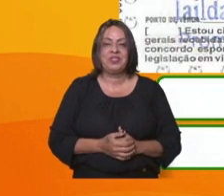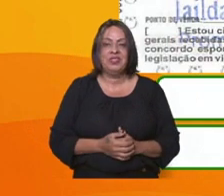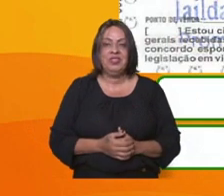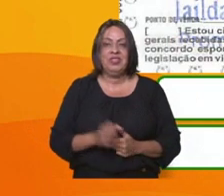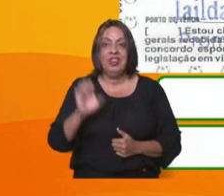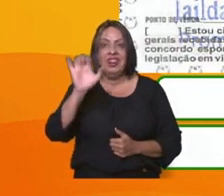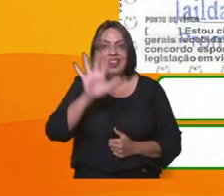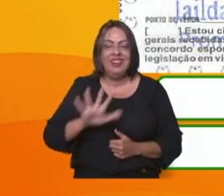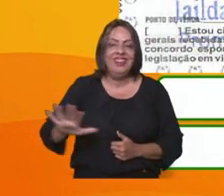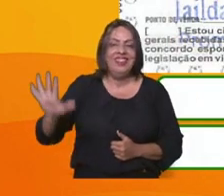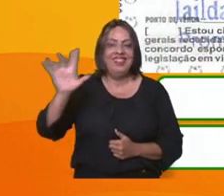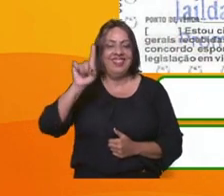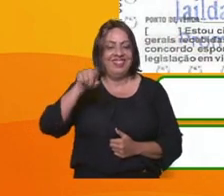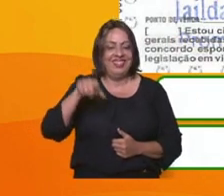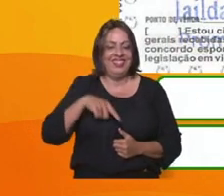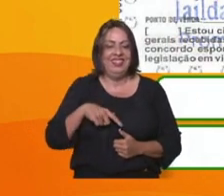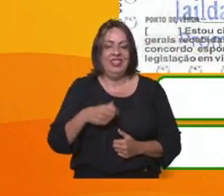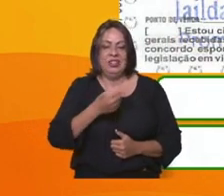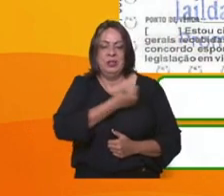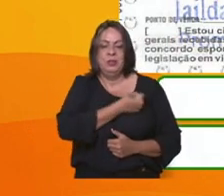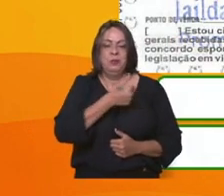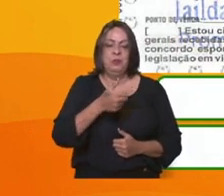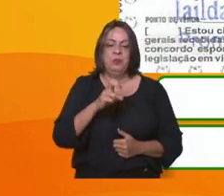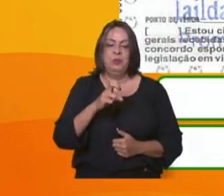de Sergipe. O título é o de número